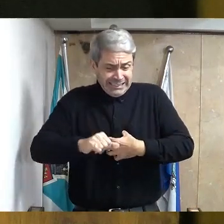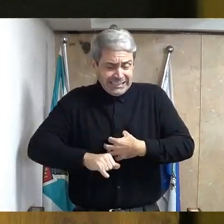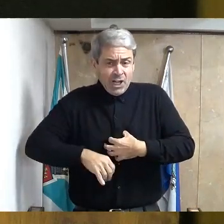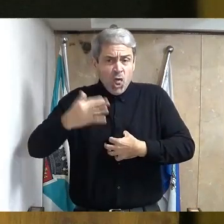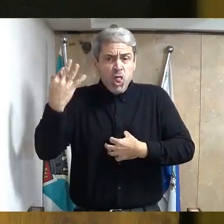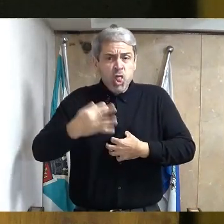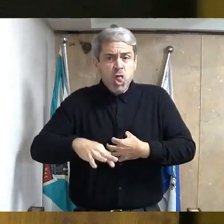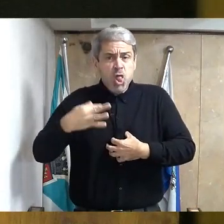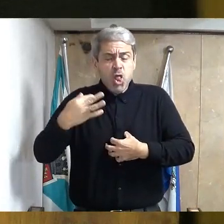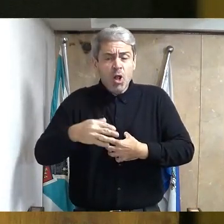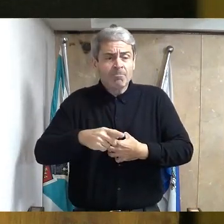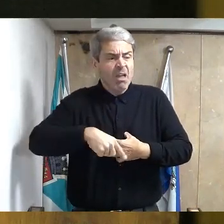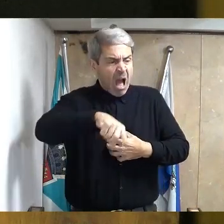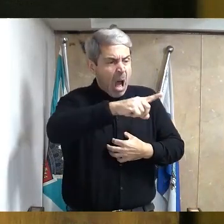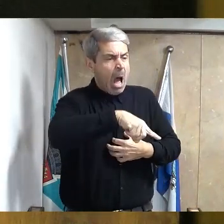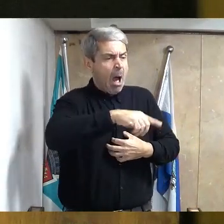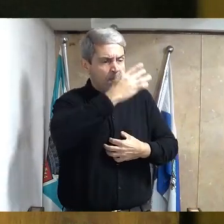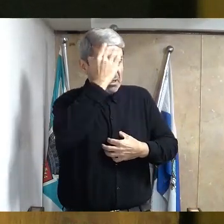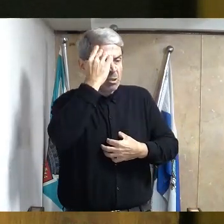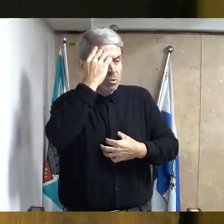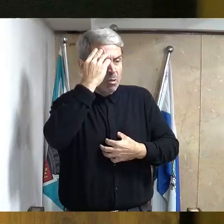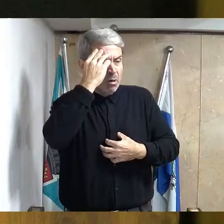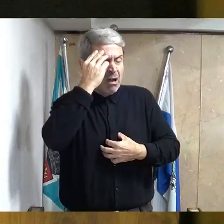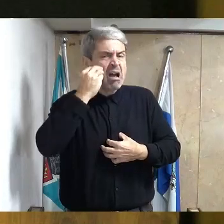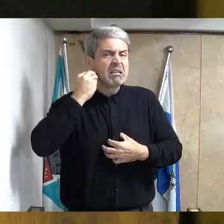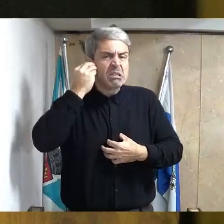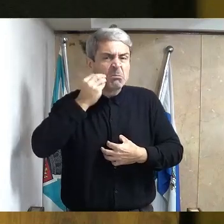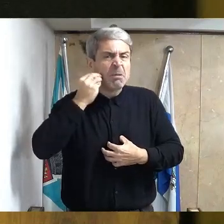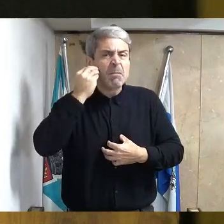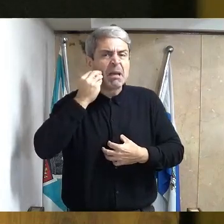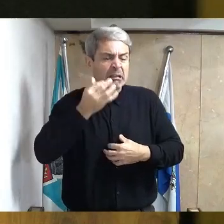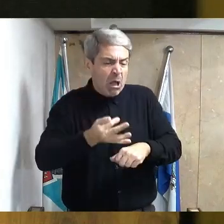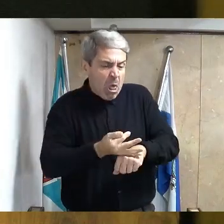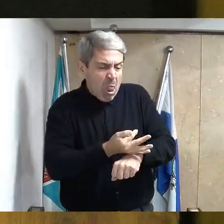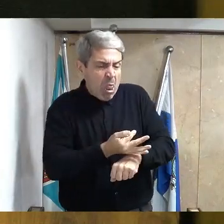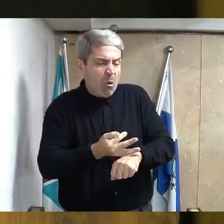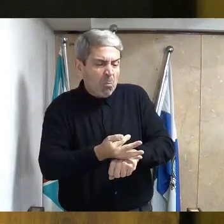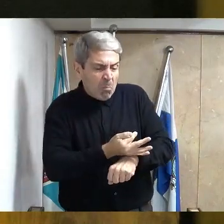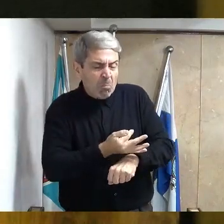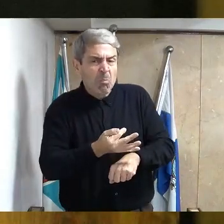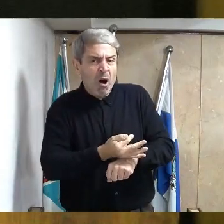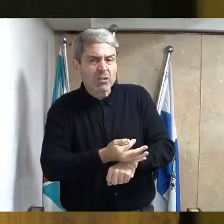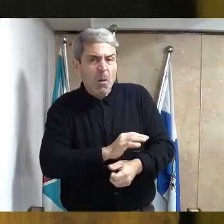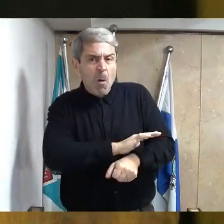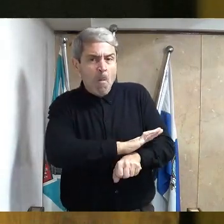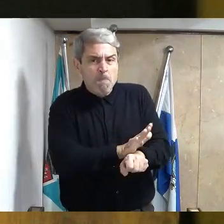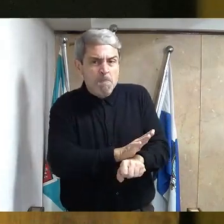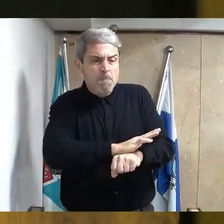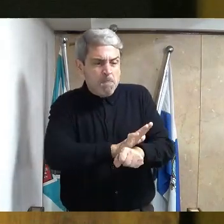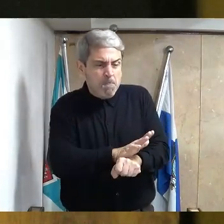quem passa é que sabe o que é sofrer um preconceito na pele,